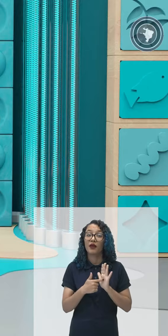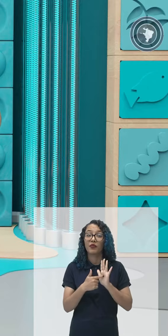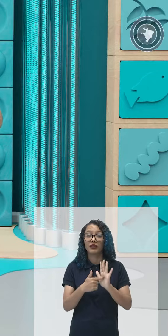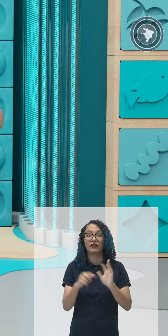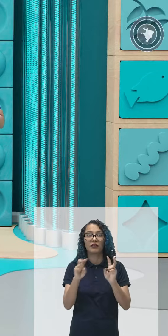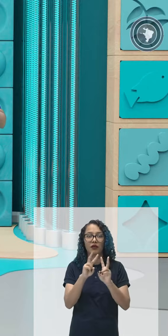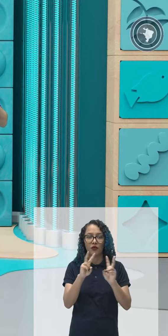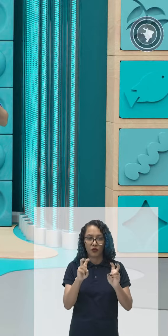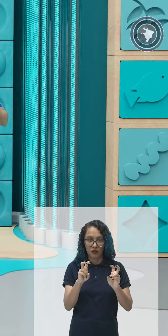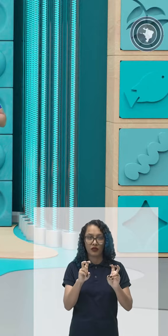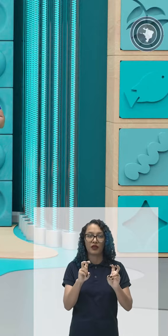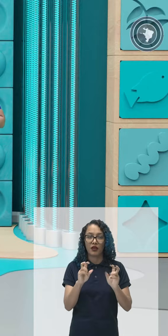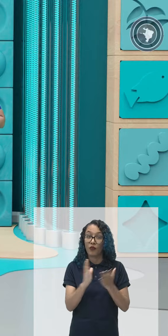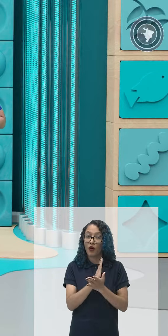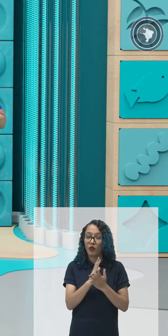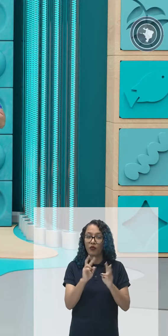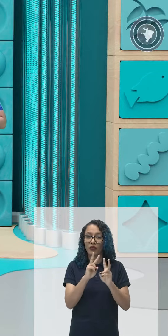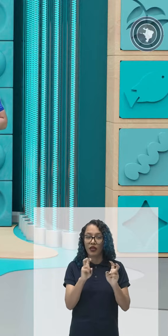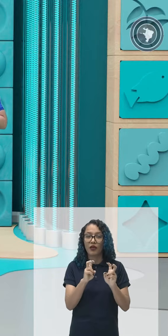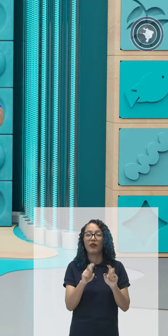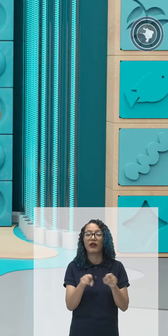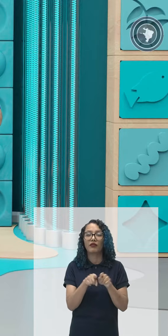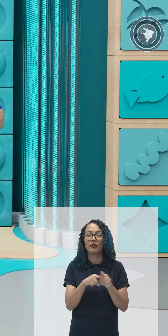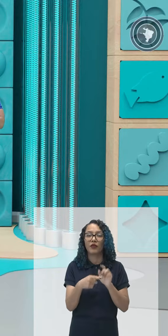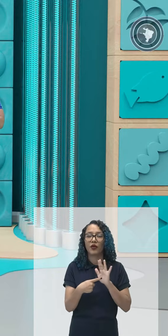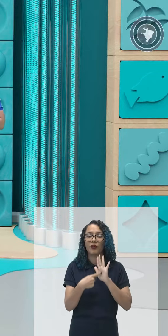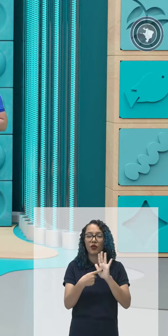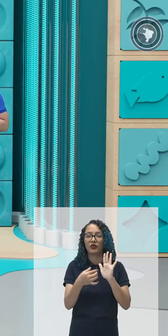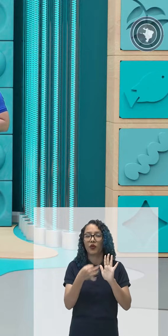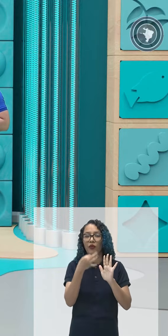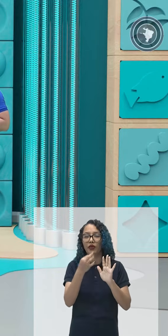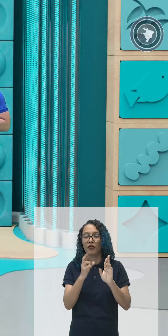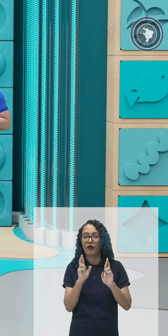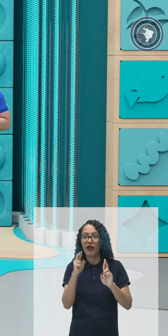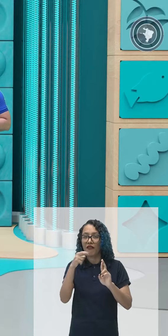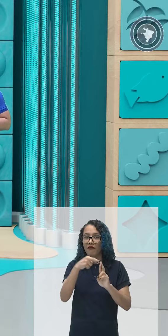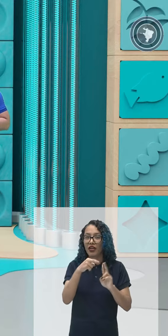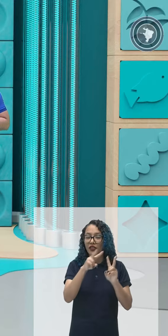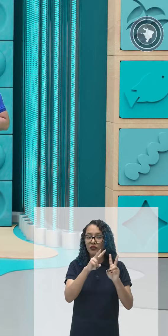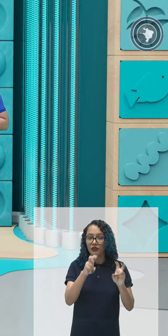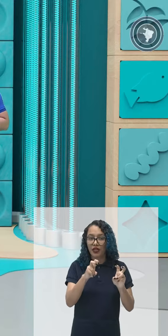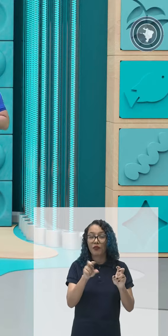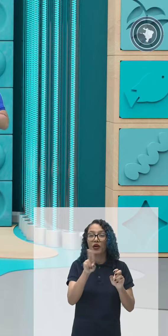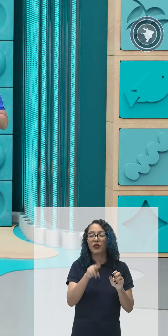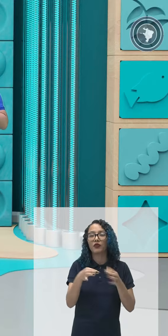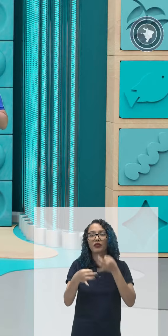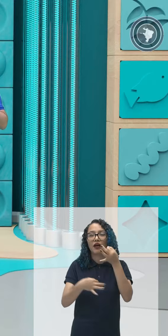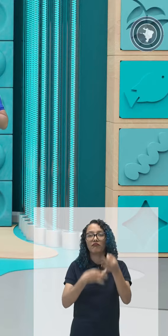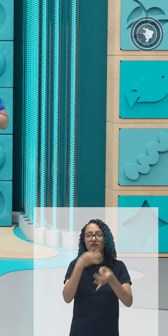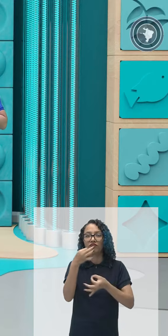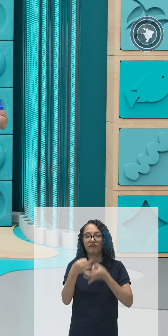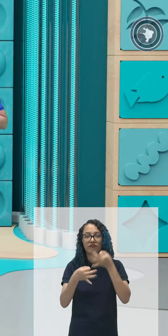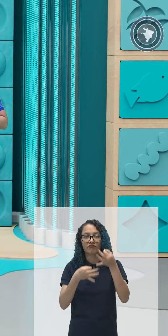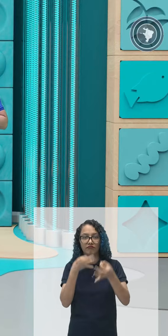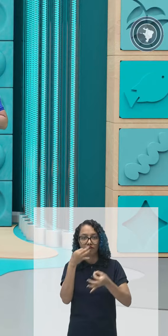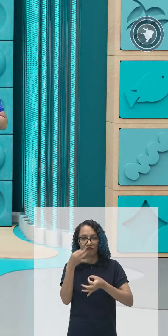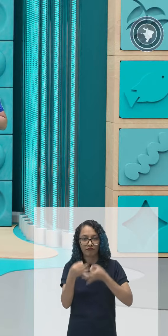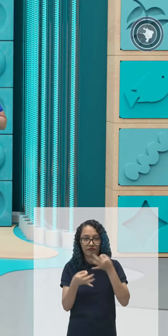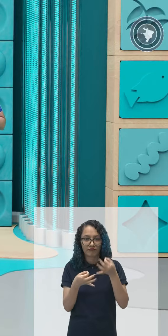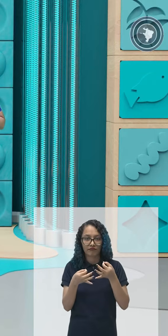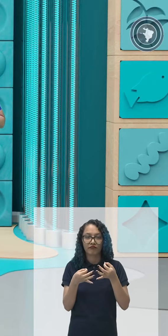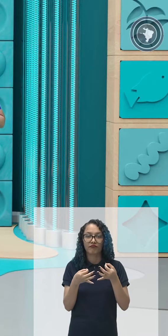tema, emitindo uma opinião sobre ele com argumentos, ou seja, aquilo que eu vou utilizar